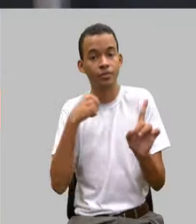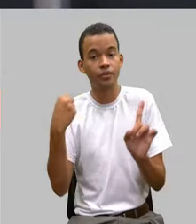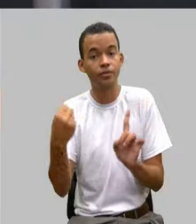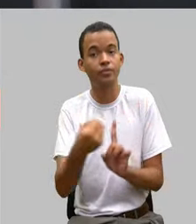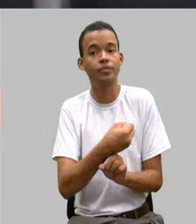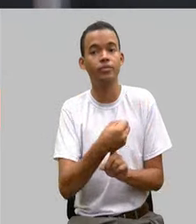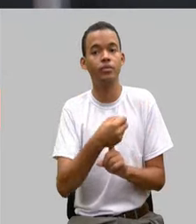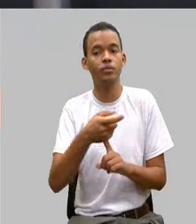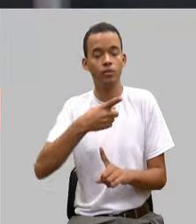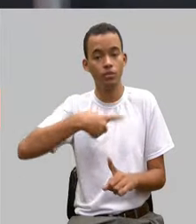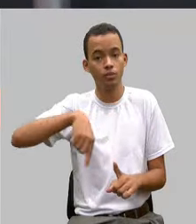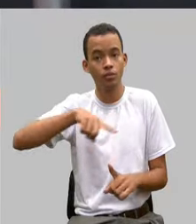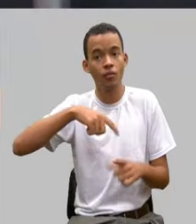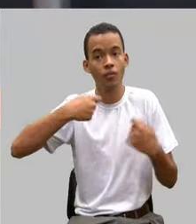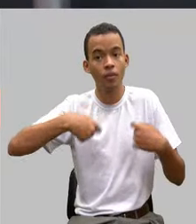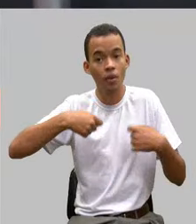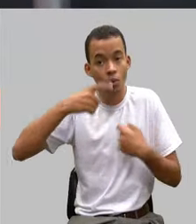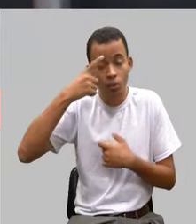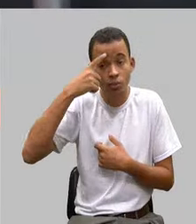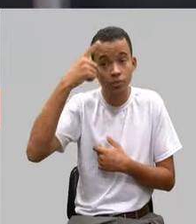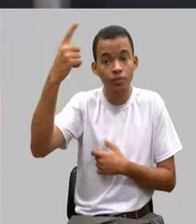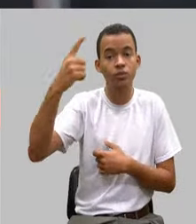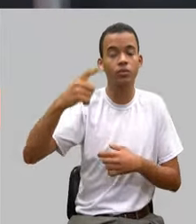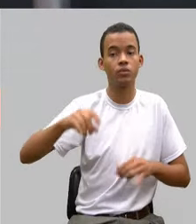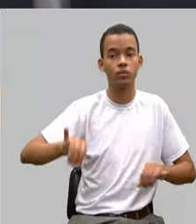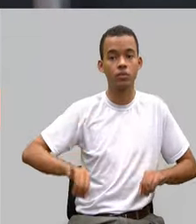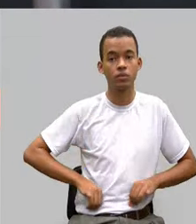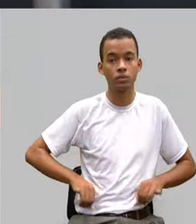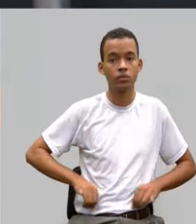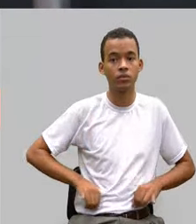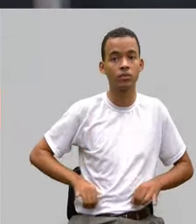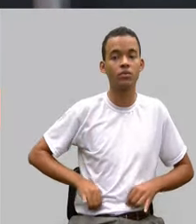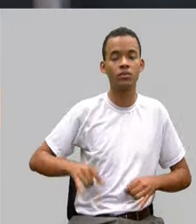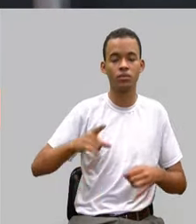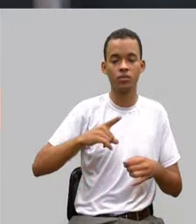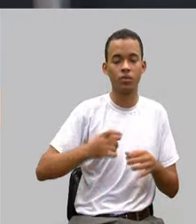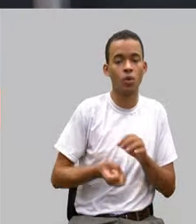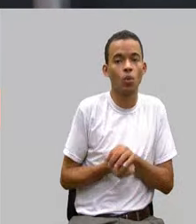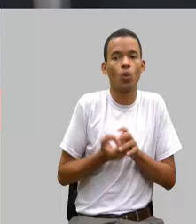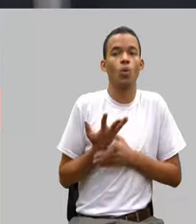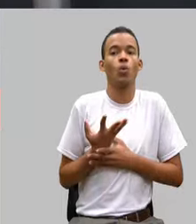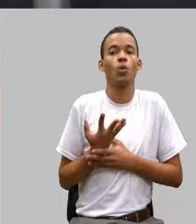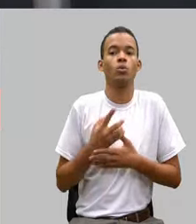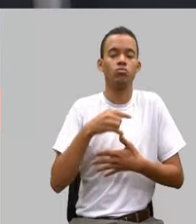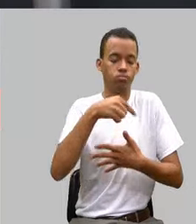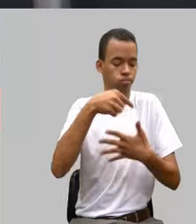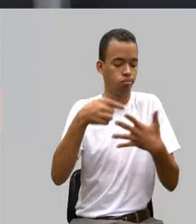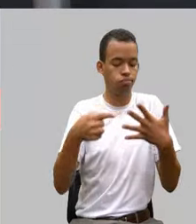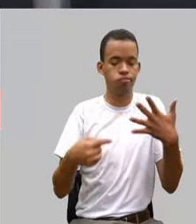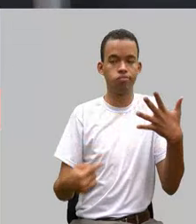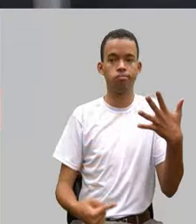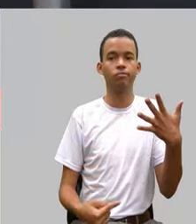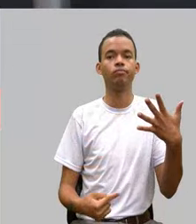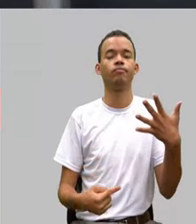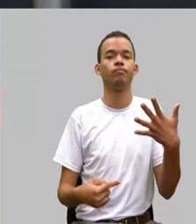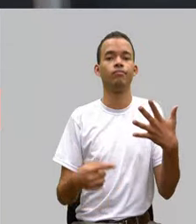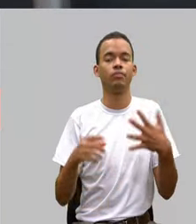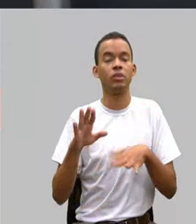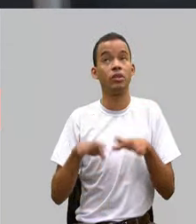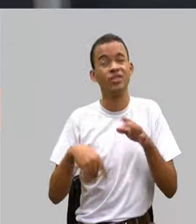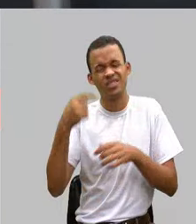lembrar o sofrimento tem milhares de origens e intensidades pode ser uma leve e constante dor de